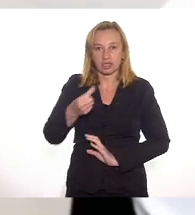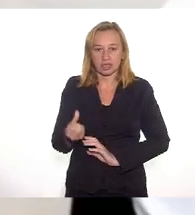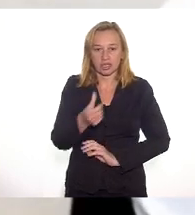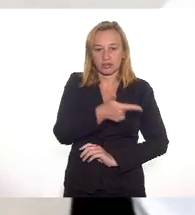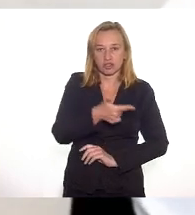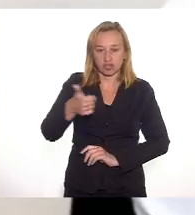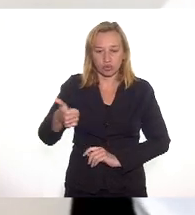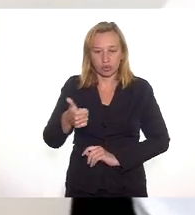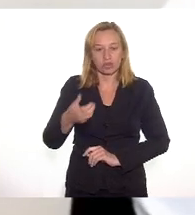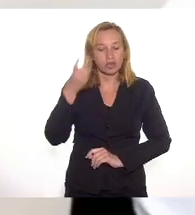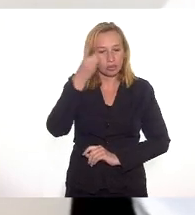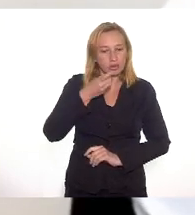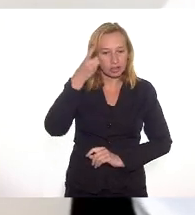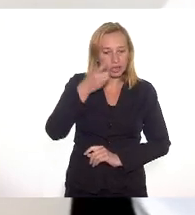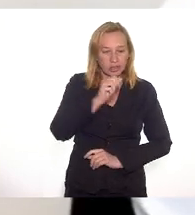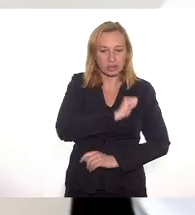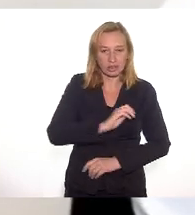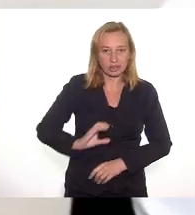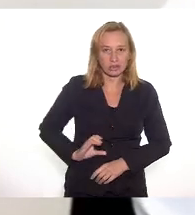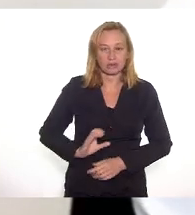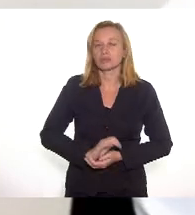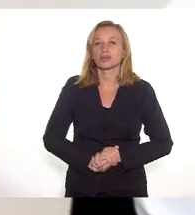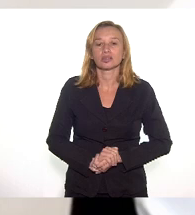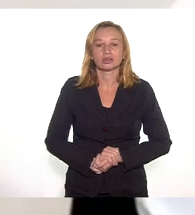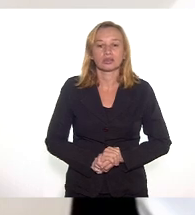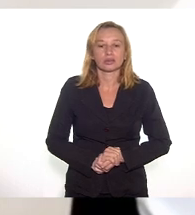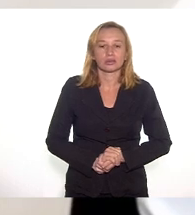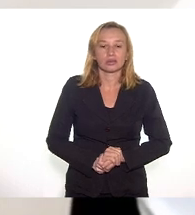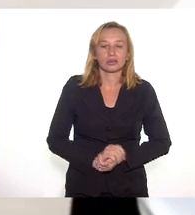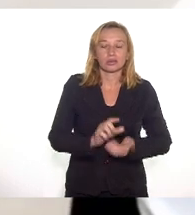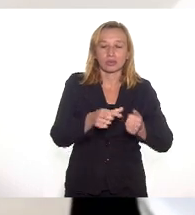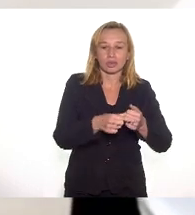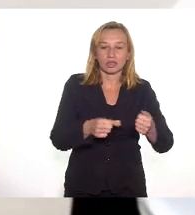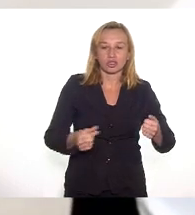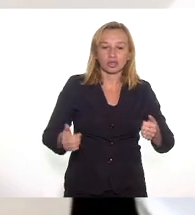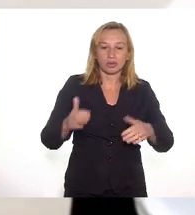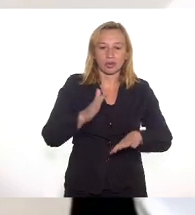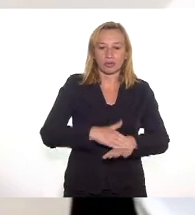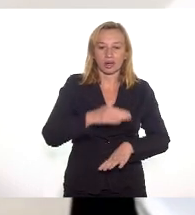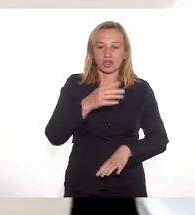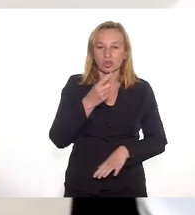21, de autoria do deputado André Ceciliano, que acrescenta um artigo